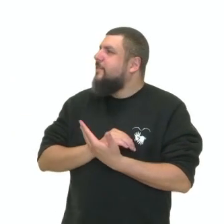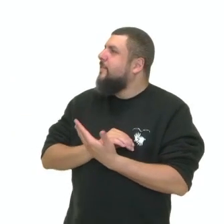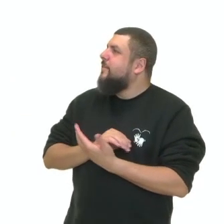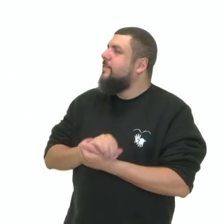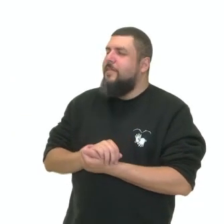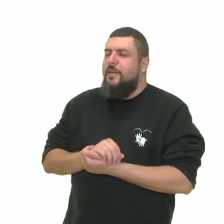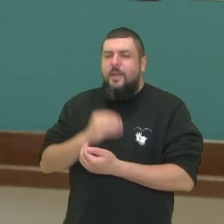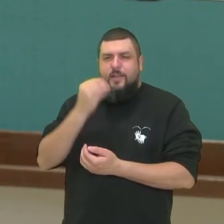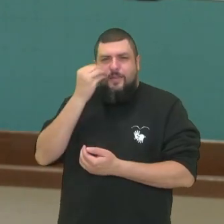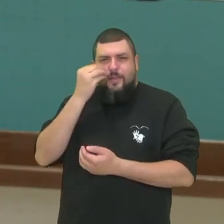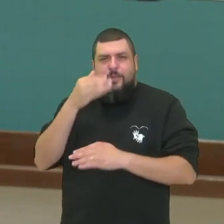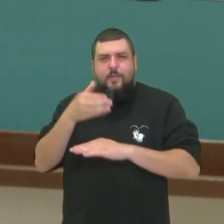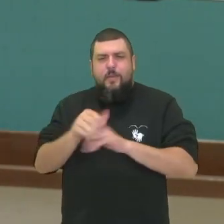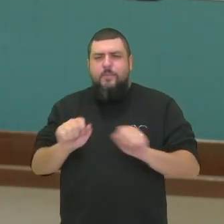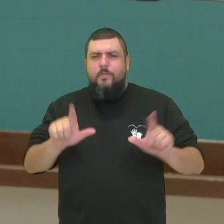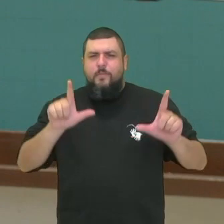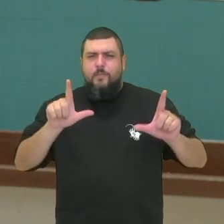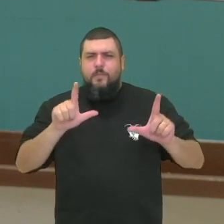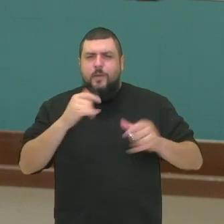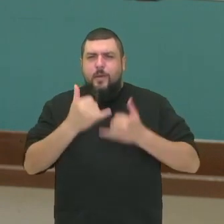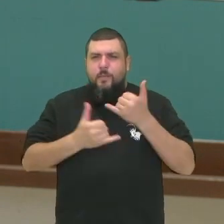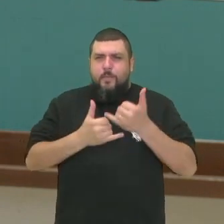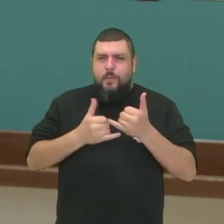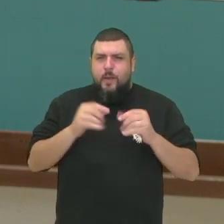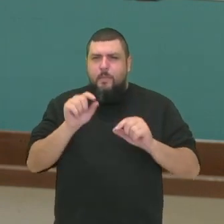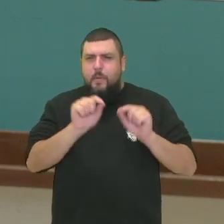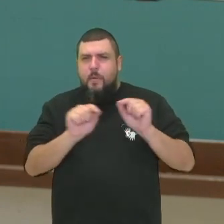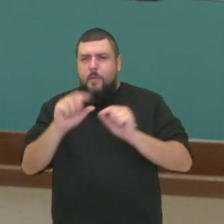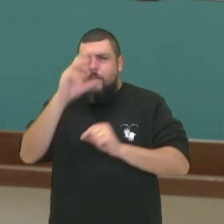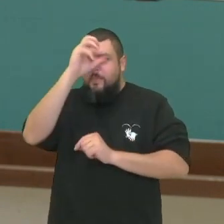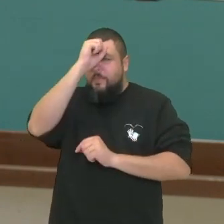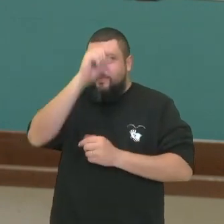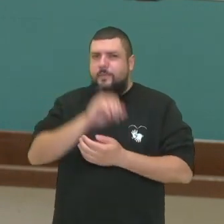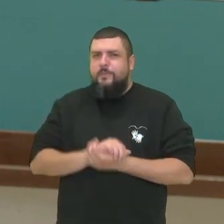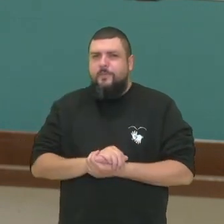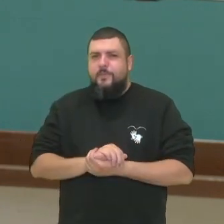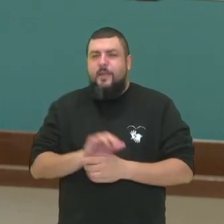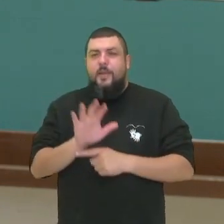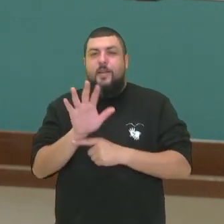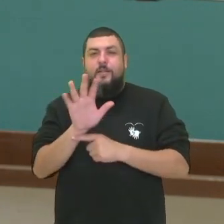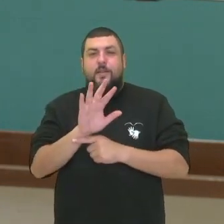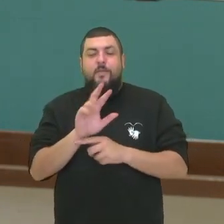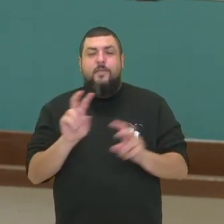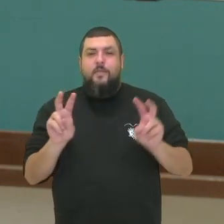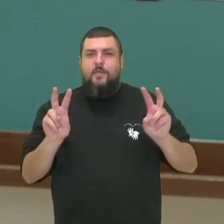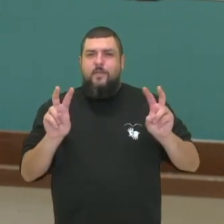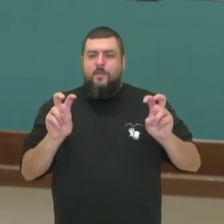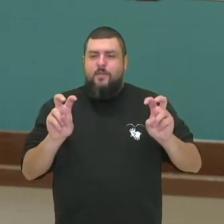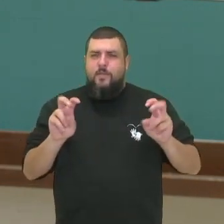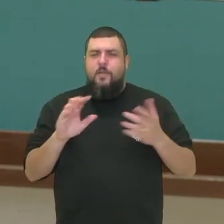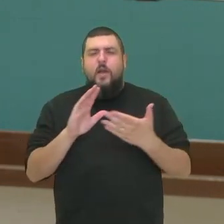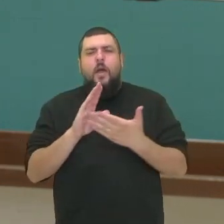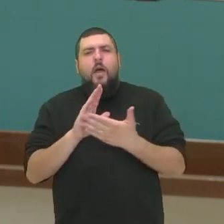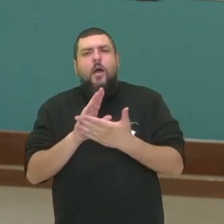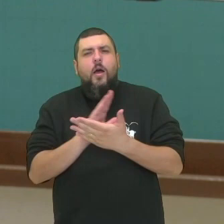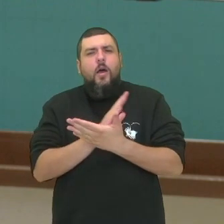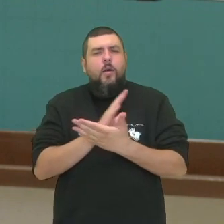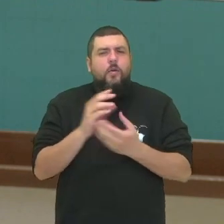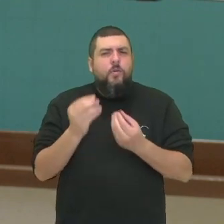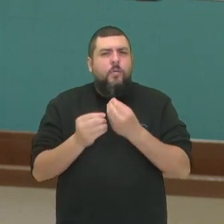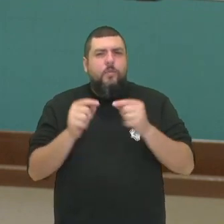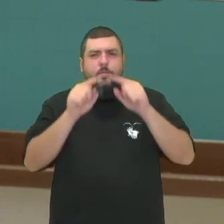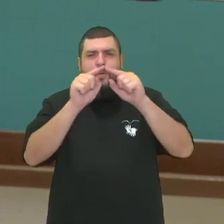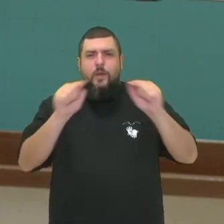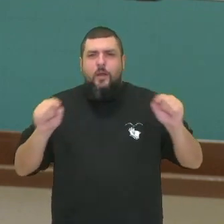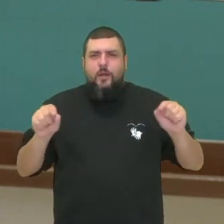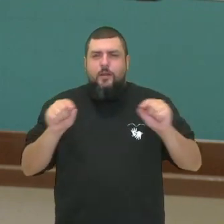www.matific.com.br e utilize o seu @escola, tá joia? Então, neste vídeo, nós falamos sobre algumas aplicações, né, do triângulo em relação